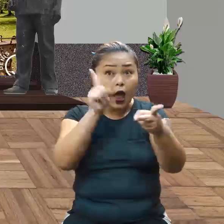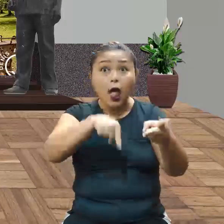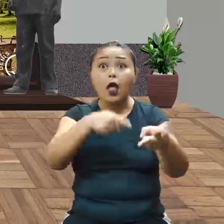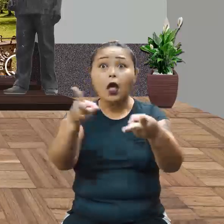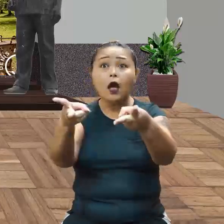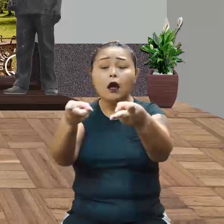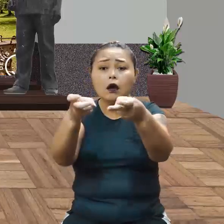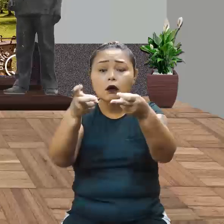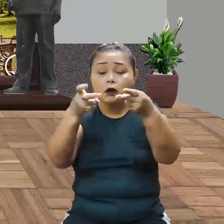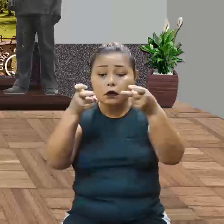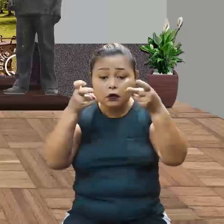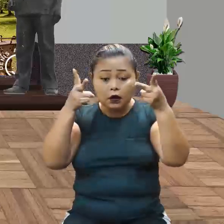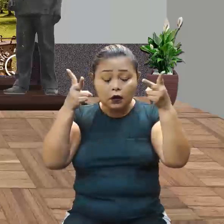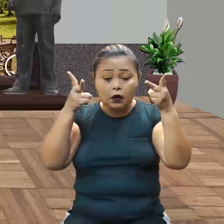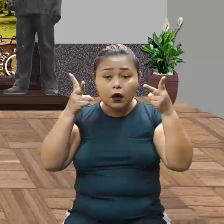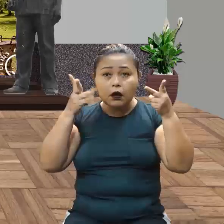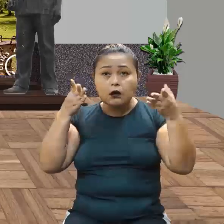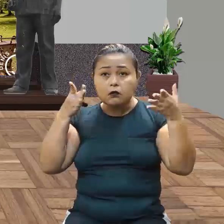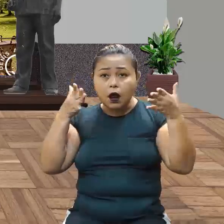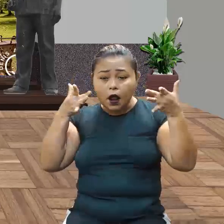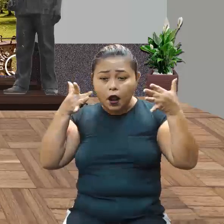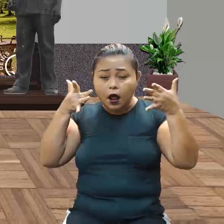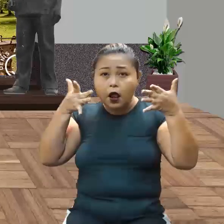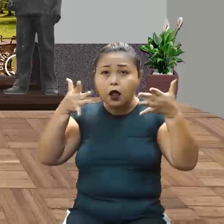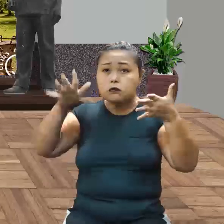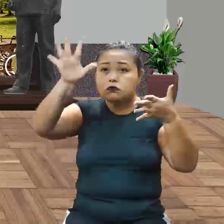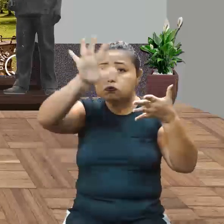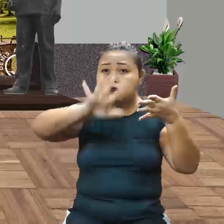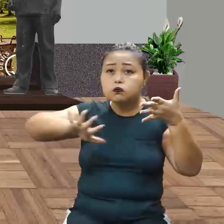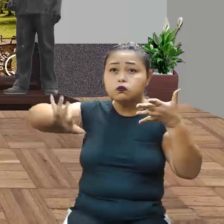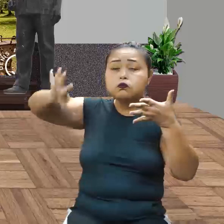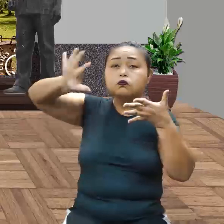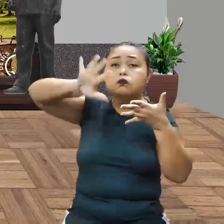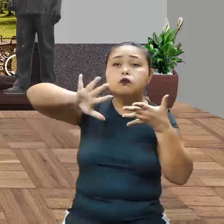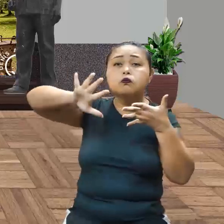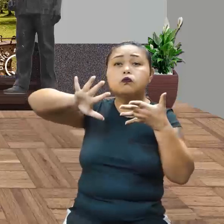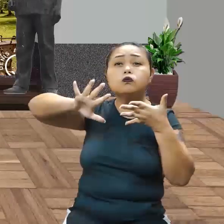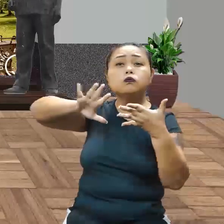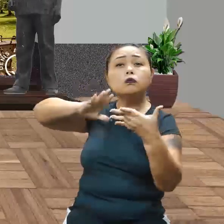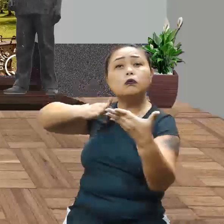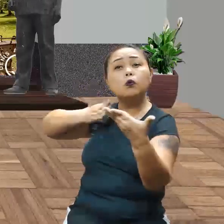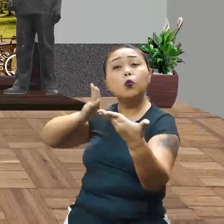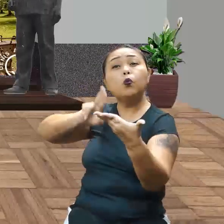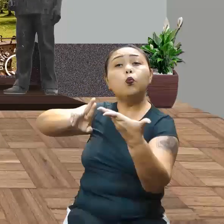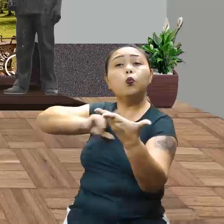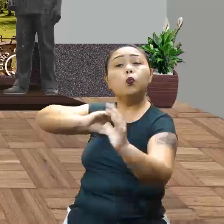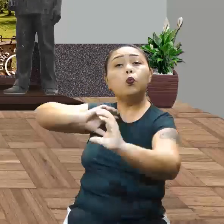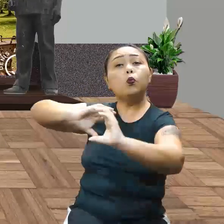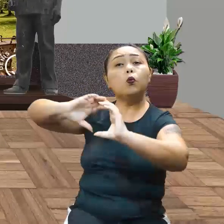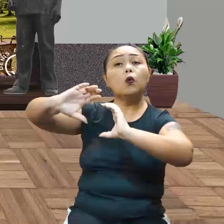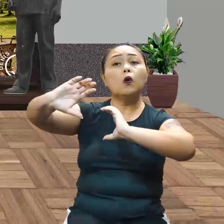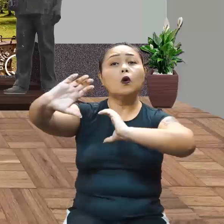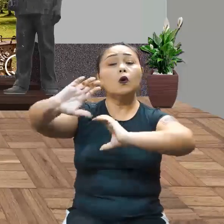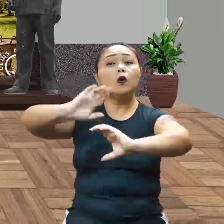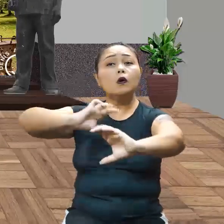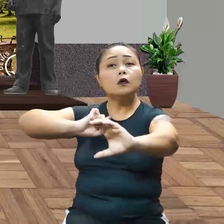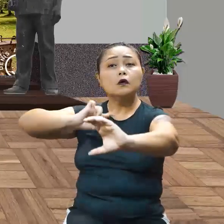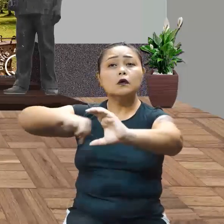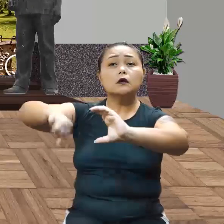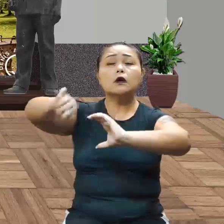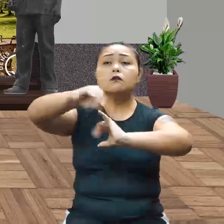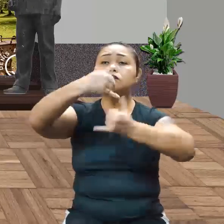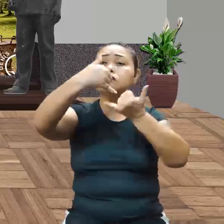perceber a corrida pela integração nacional através da comunicação. Rondon que levava as